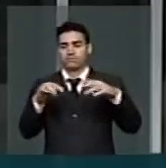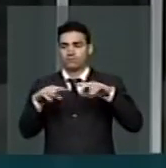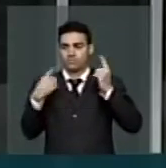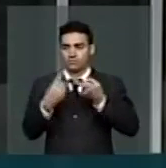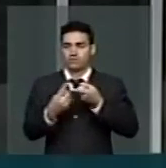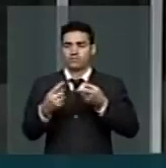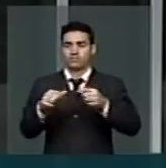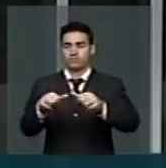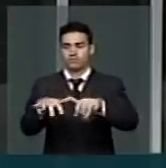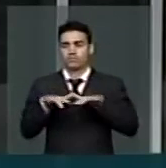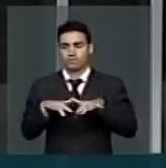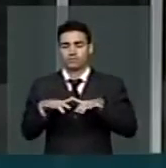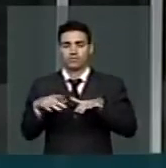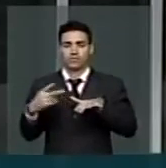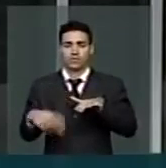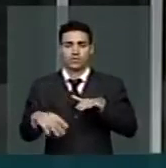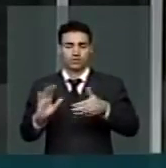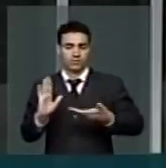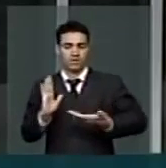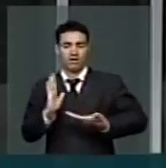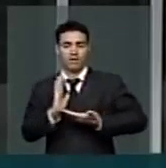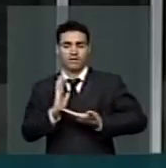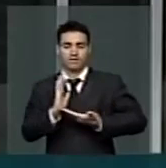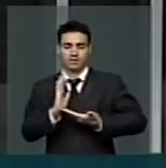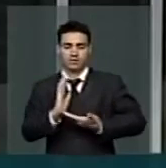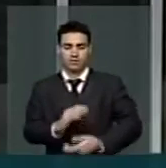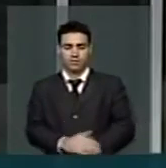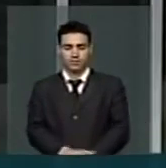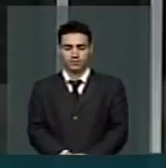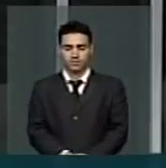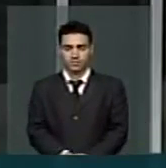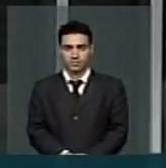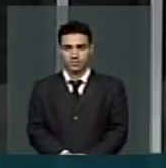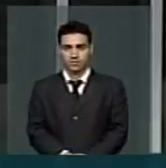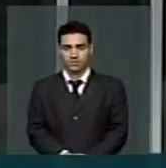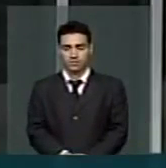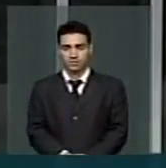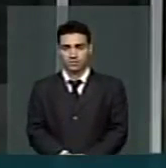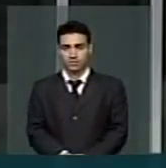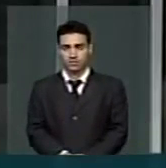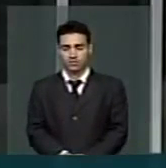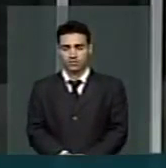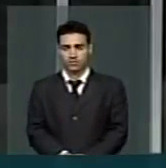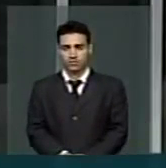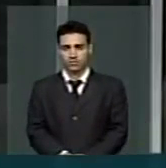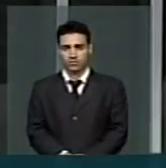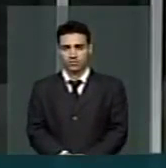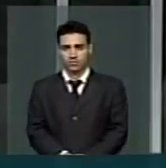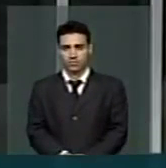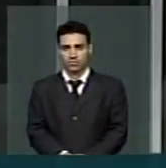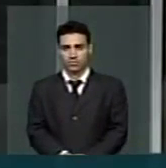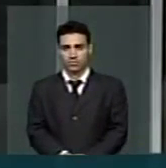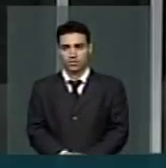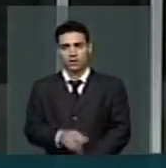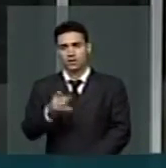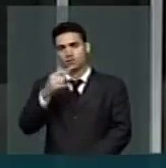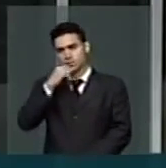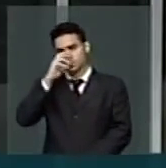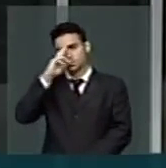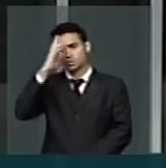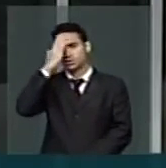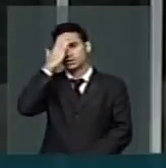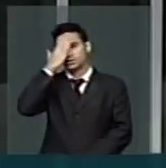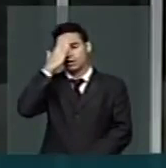plenária da Câmara Federal. Eu, presidente, como Vossa Excelência bem sabe, tenho